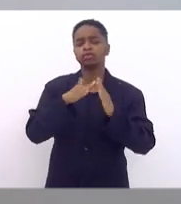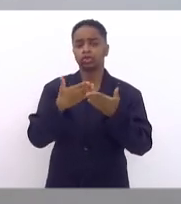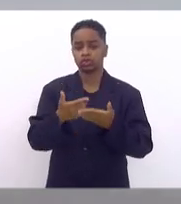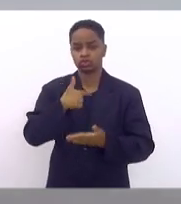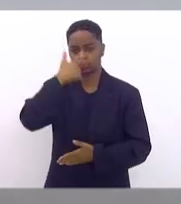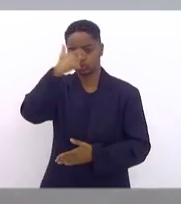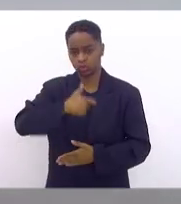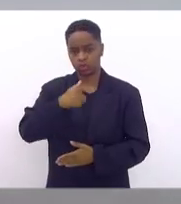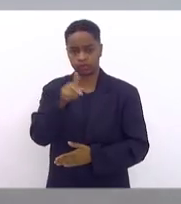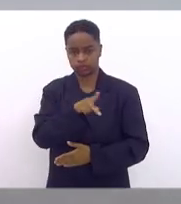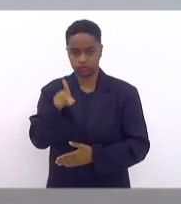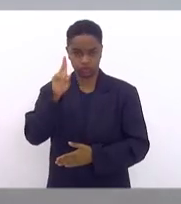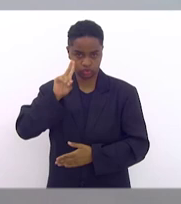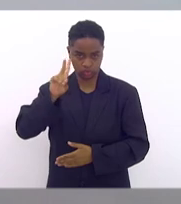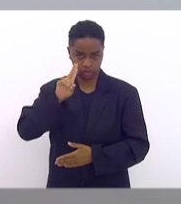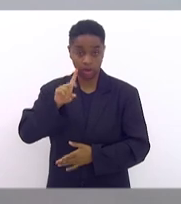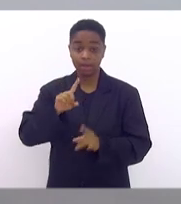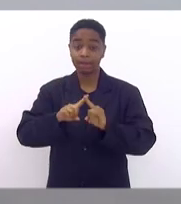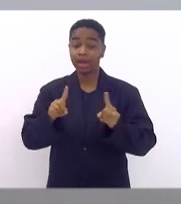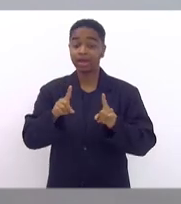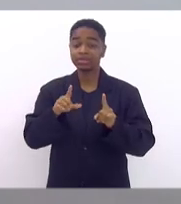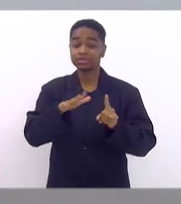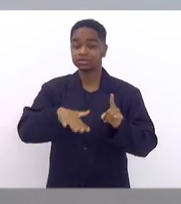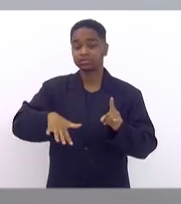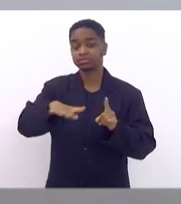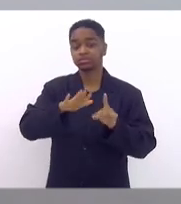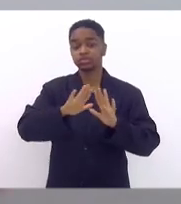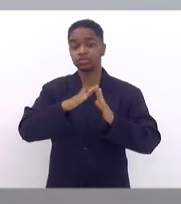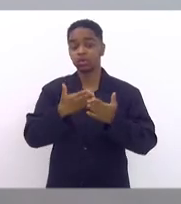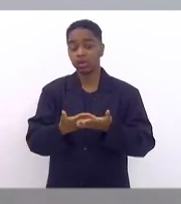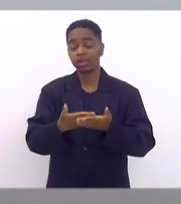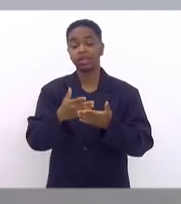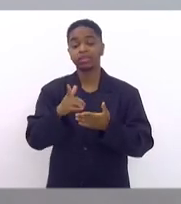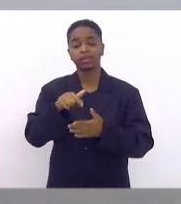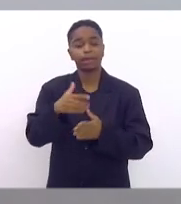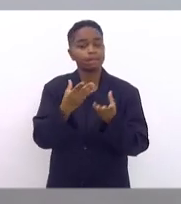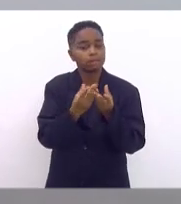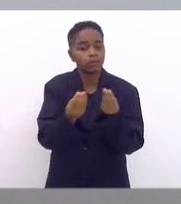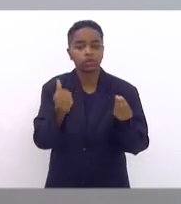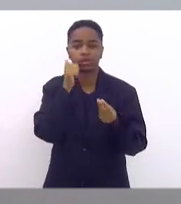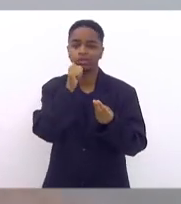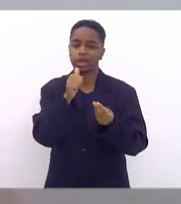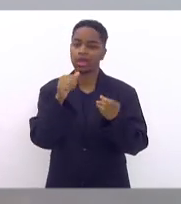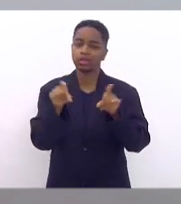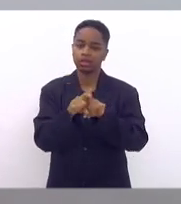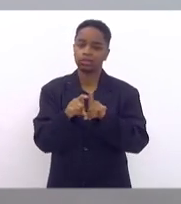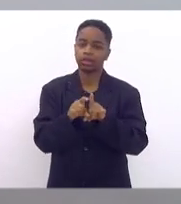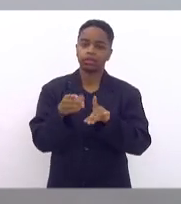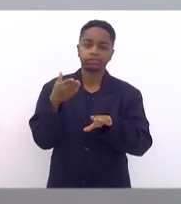história, né? É um ambiente muito feminino, é um ambiente onde estão as crianças, né, que